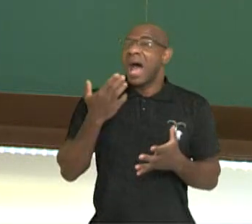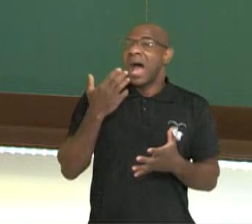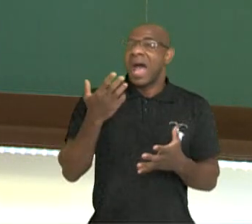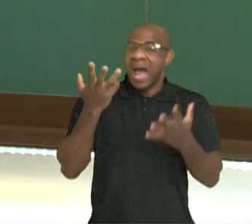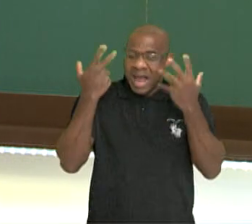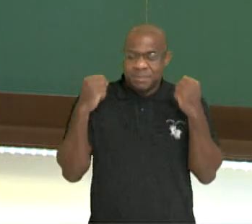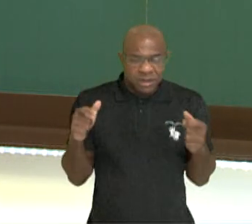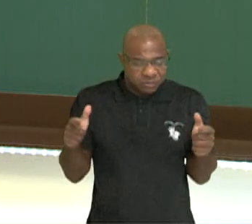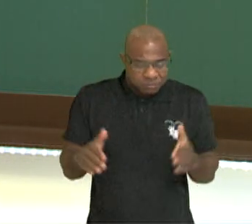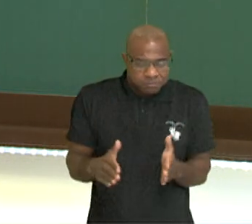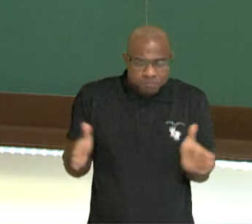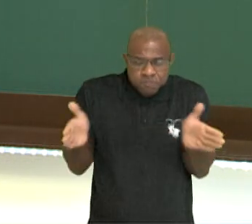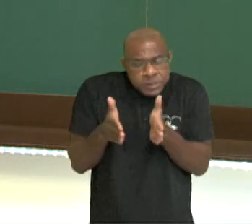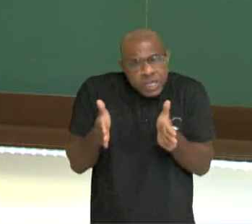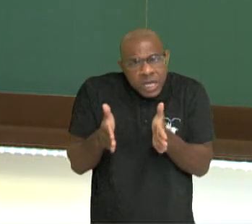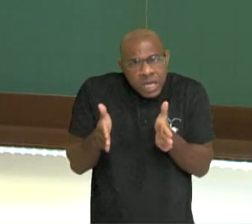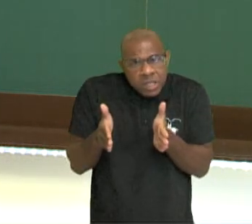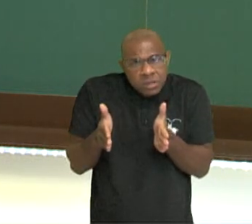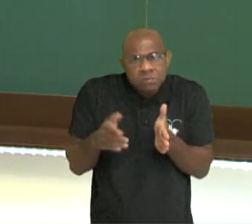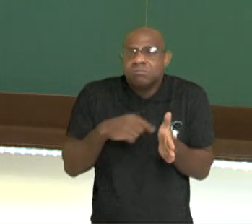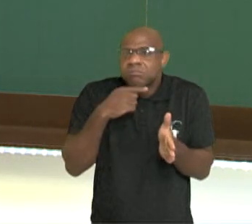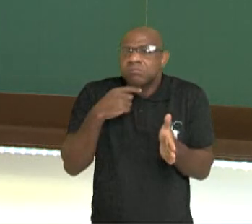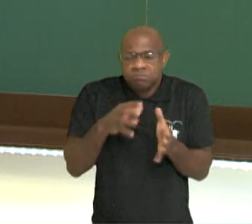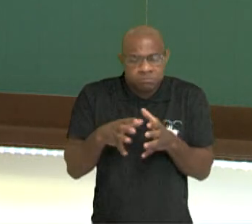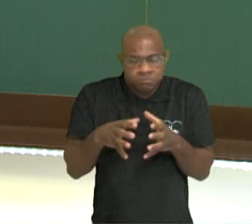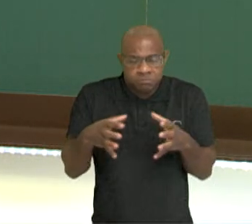que ainda não se desenvolveram, as